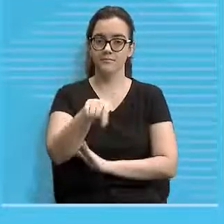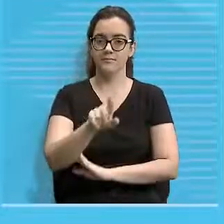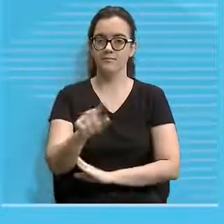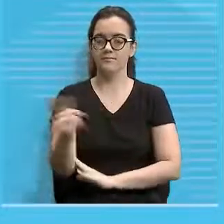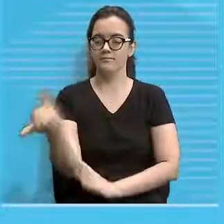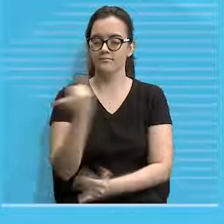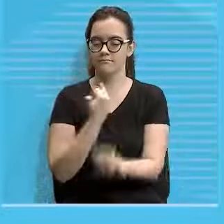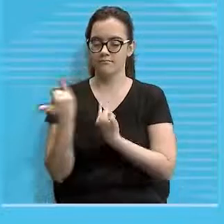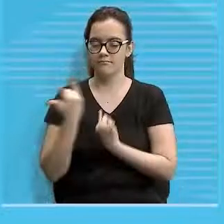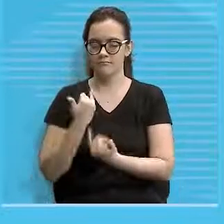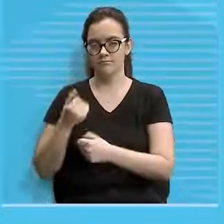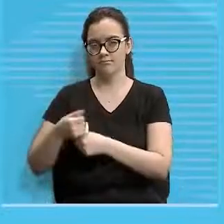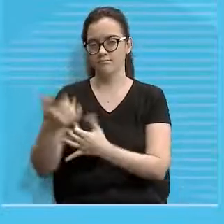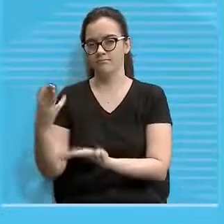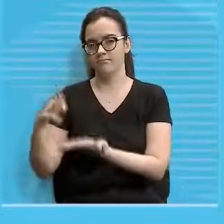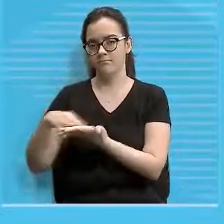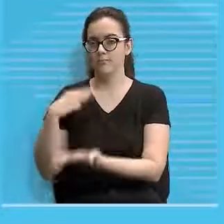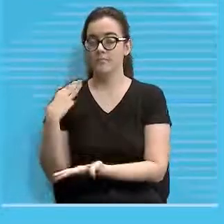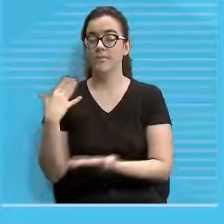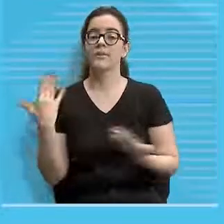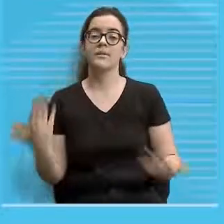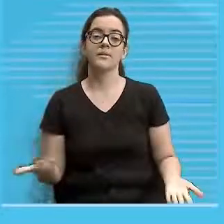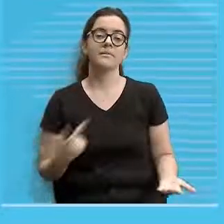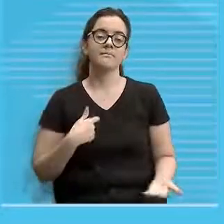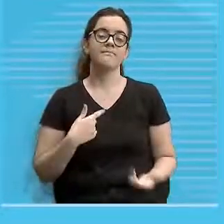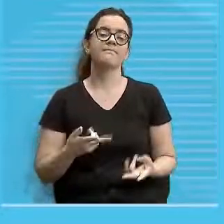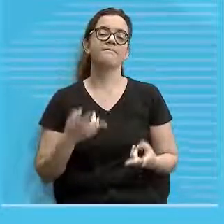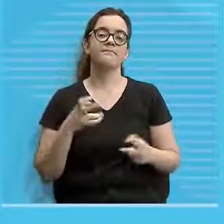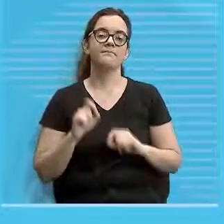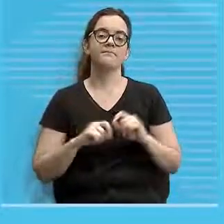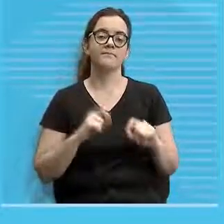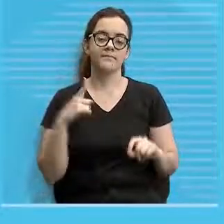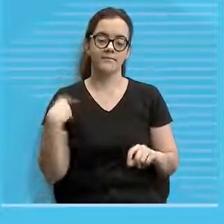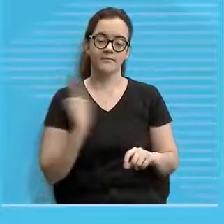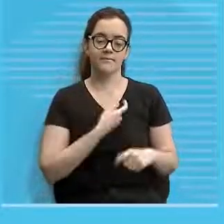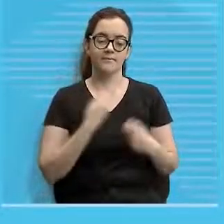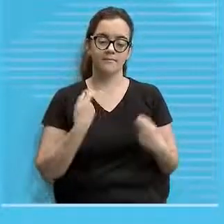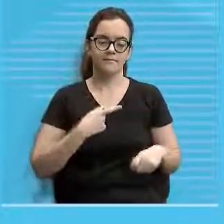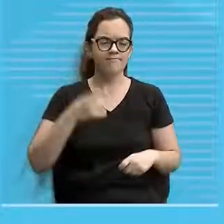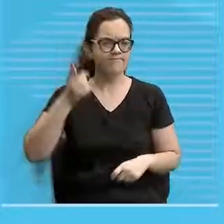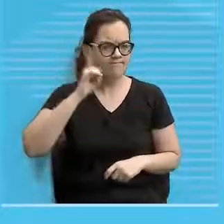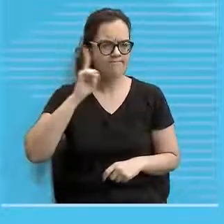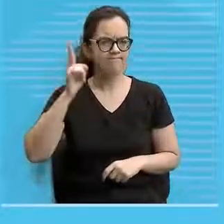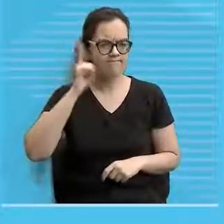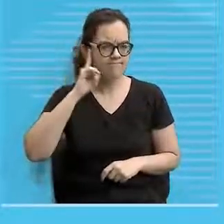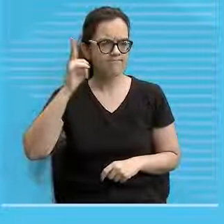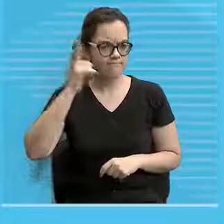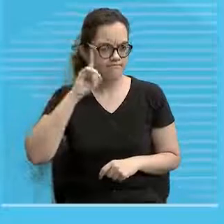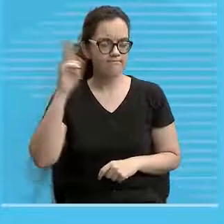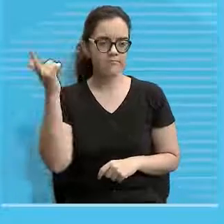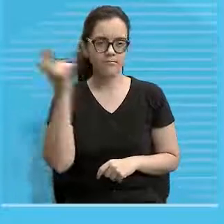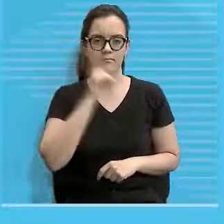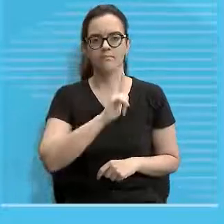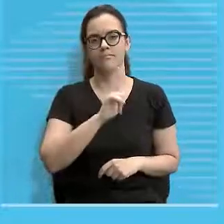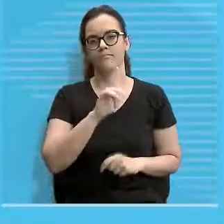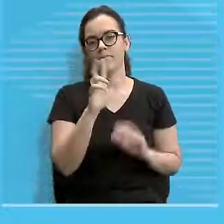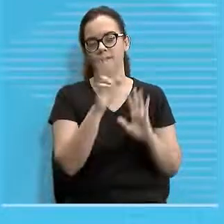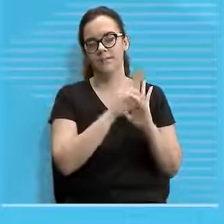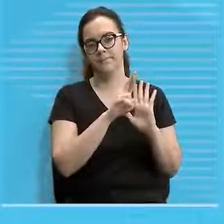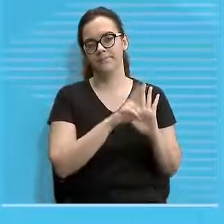autodisciplinar, certo? Então, por exemplo, que a ideia da autodisciplina. Eu